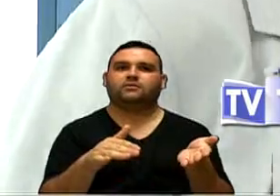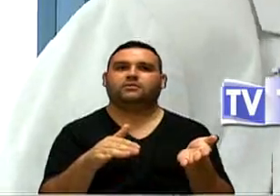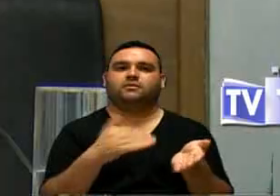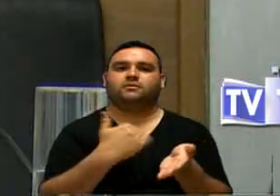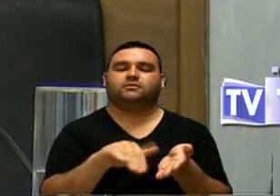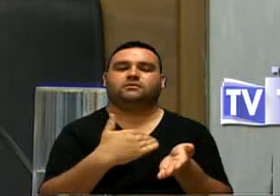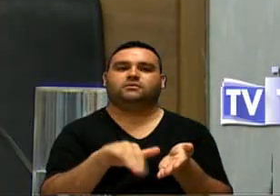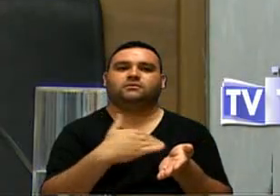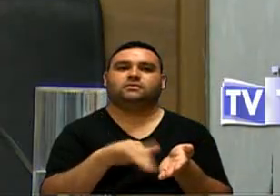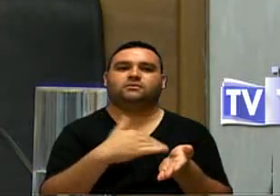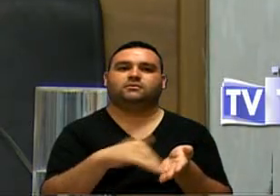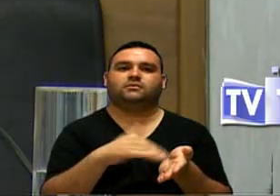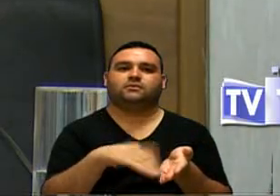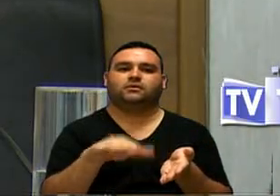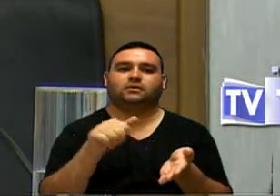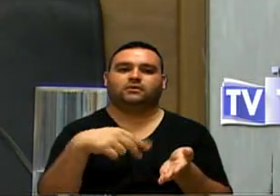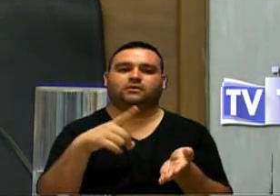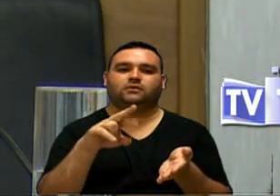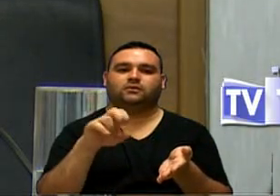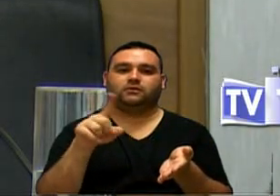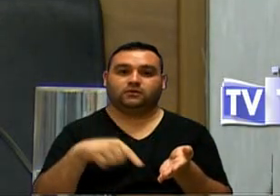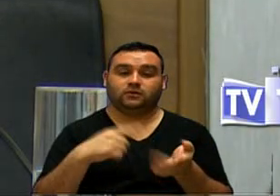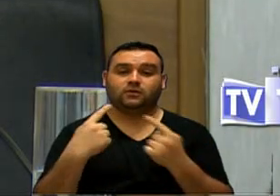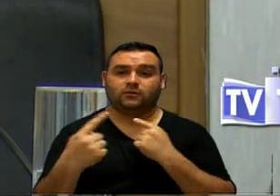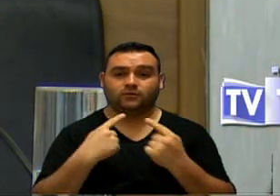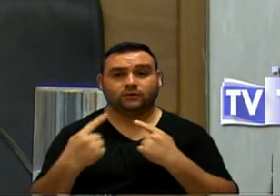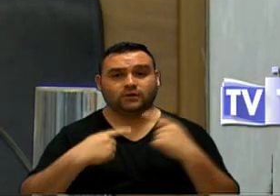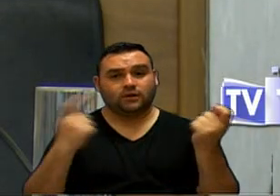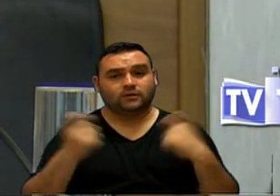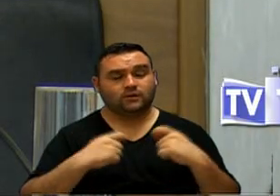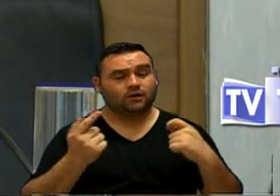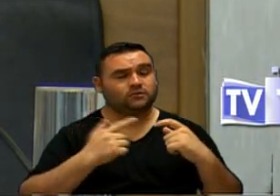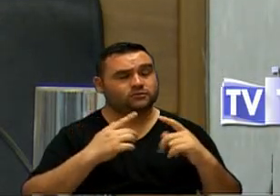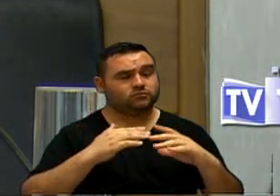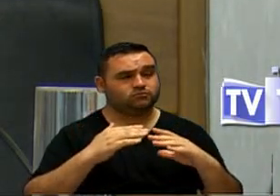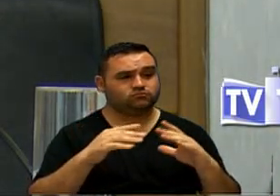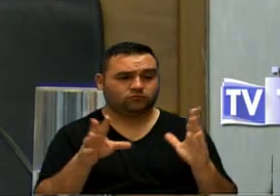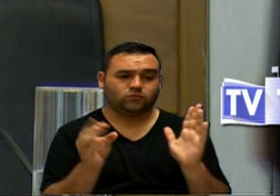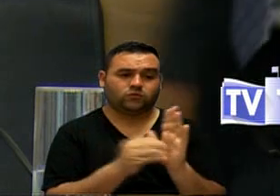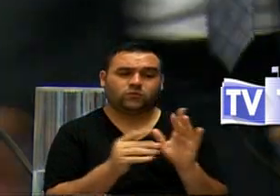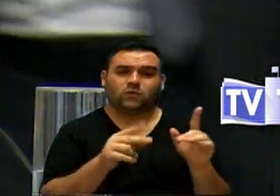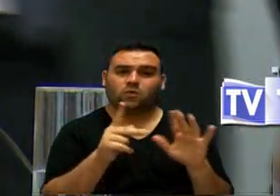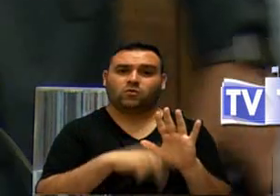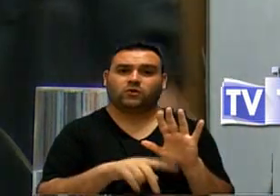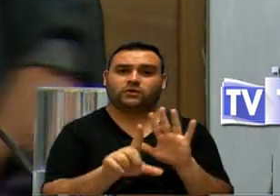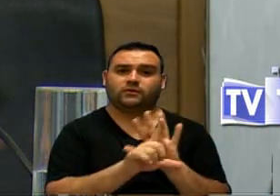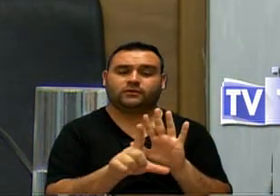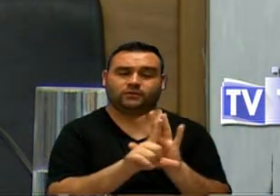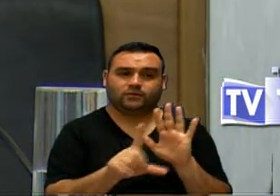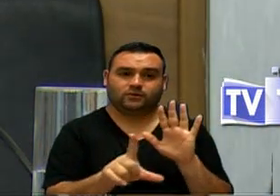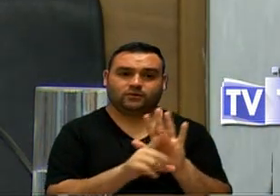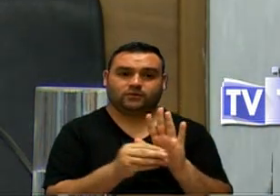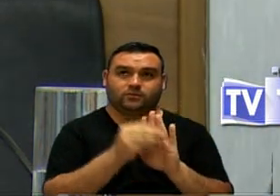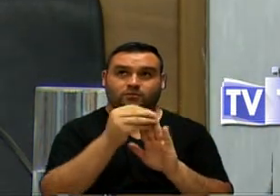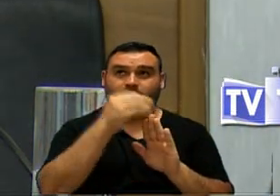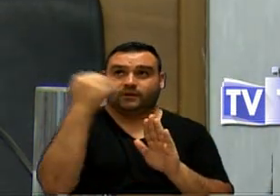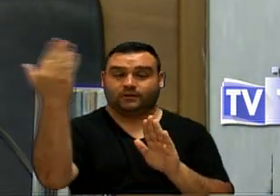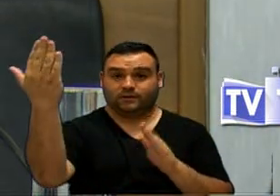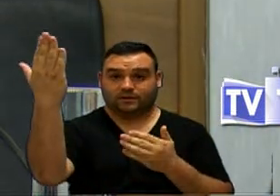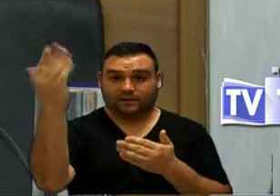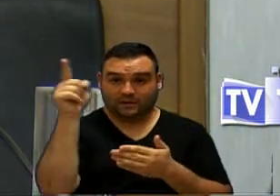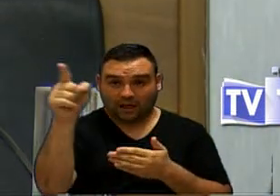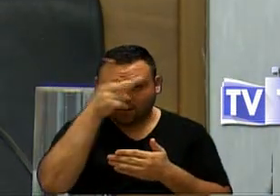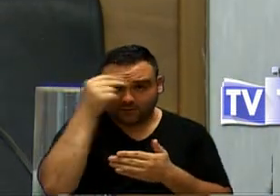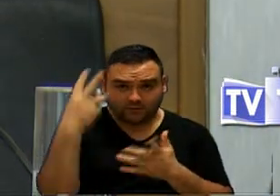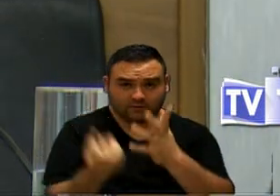com o secretário André para que a gente possa construir a emenda venha de lá, o projeto venha de